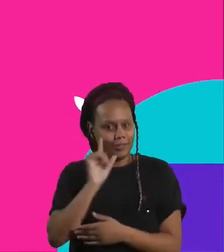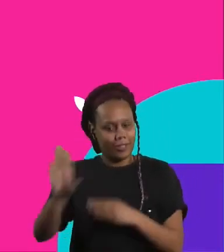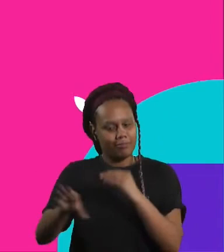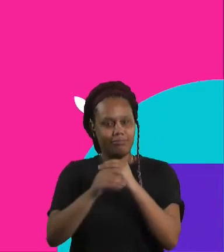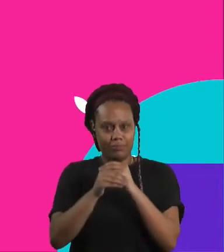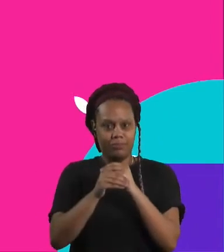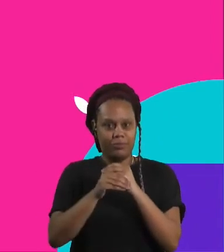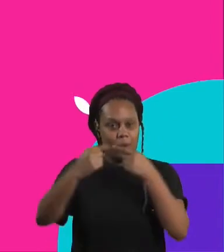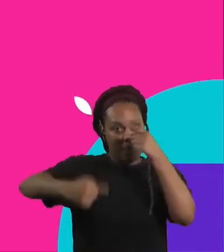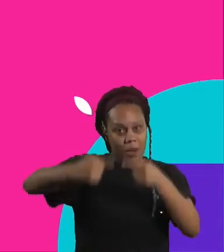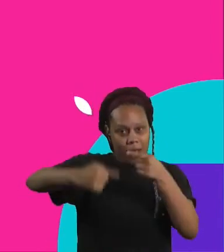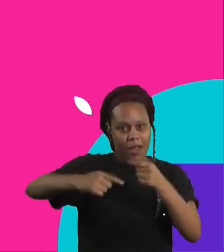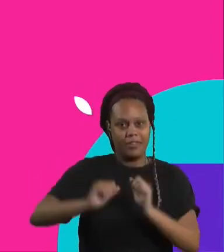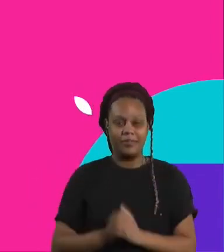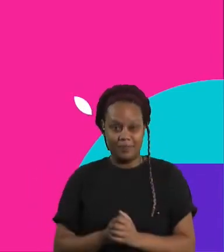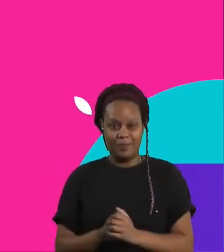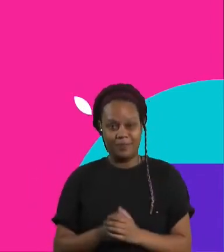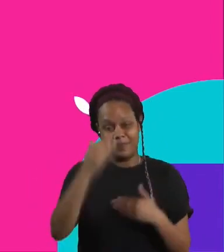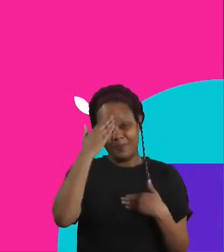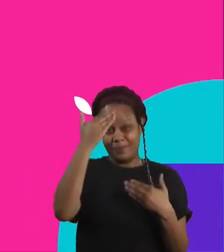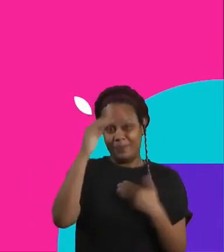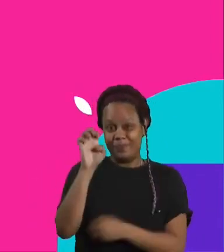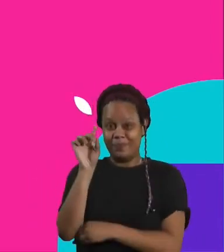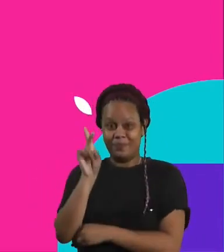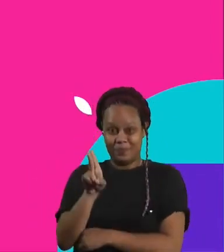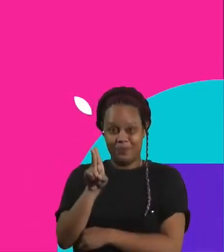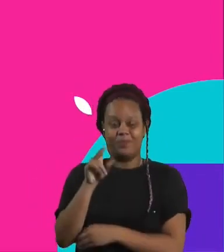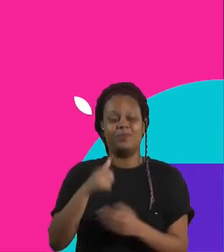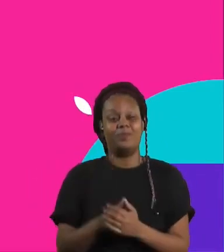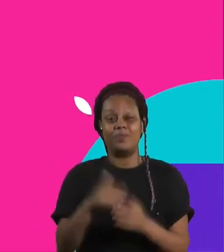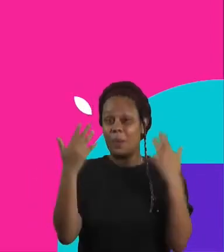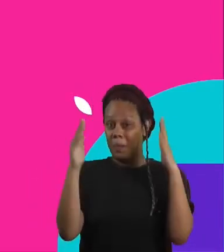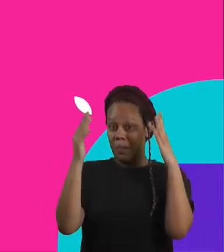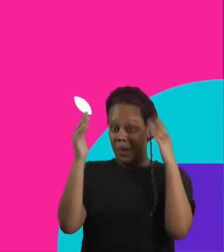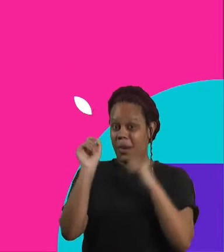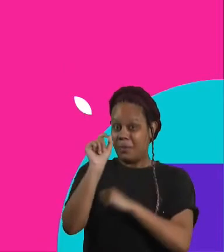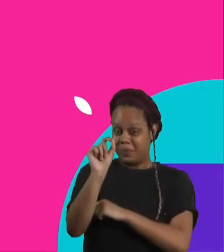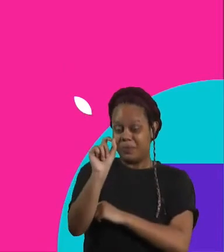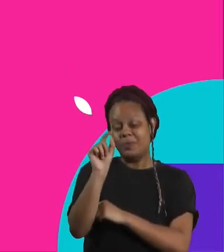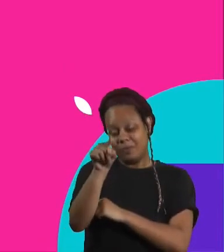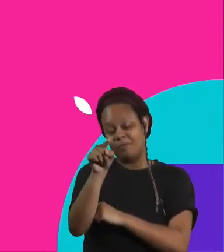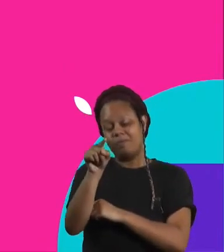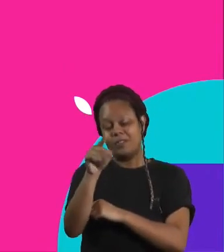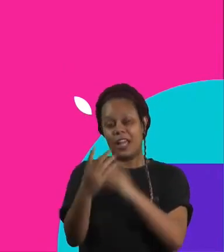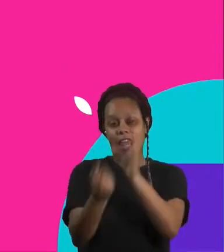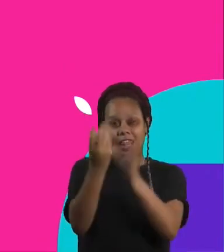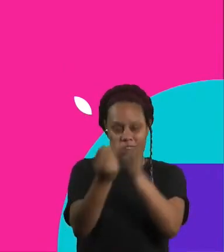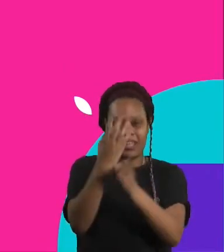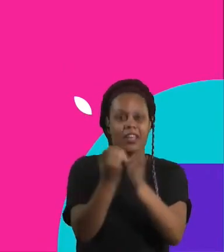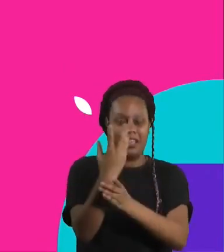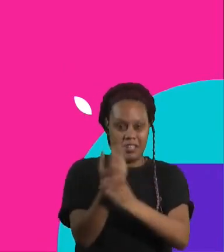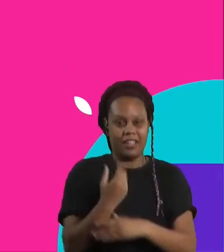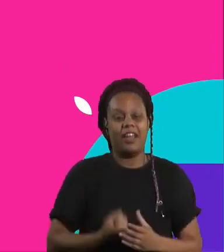discussão. Edu, brigadão pela tua apresentação, parabéns também pelo que vocês desenvolveram, pela solução, pelos